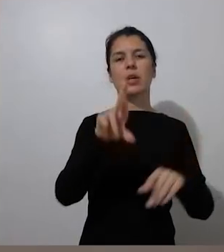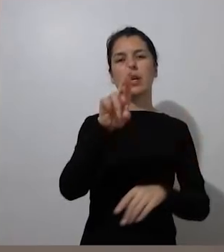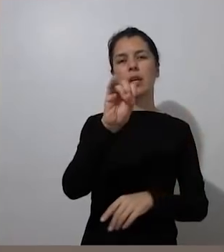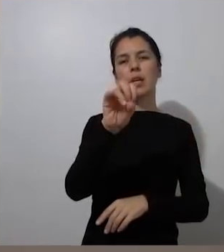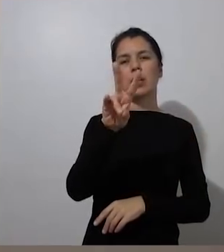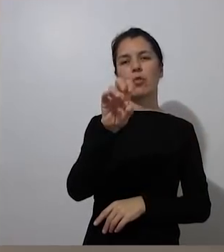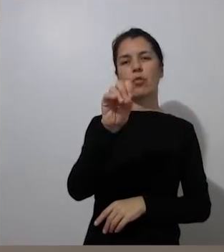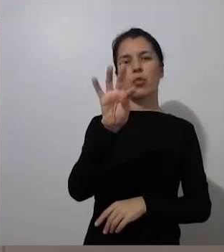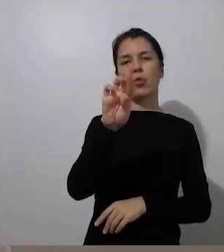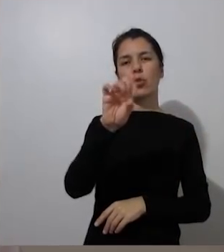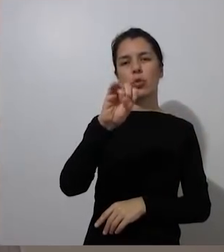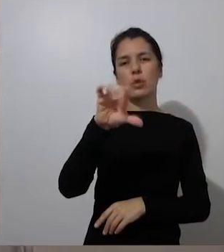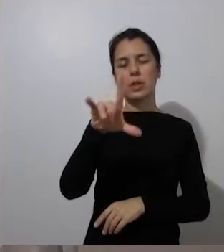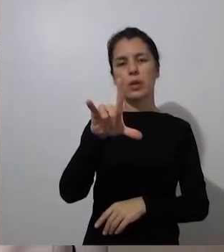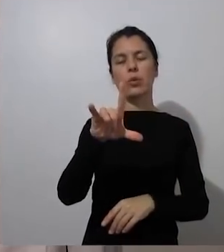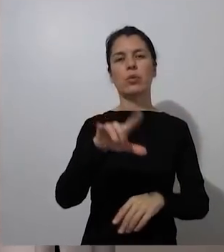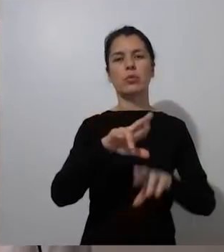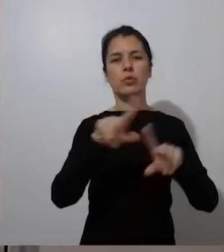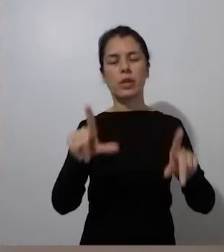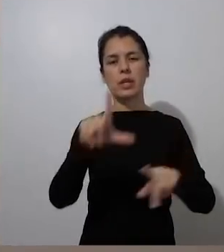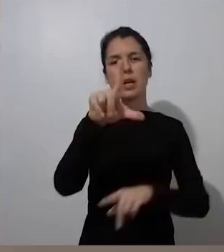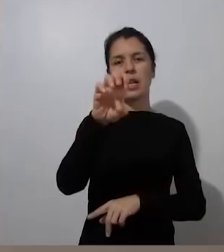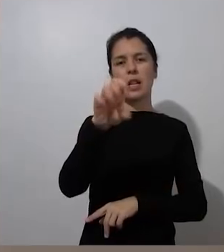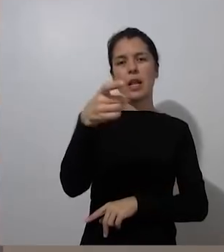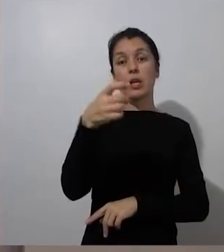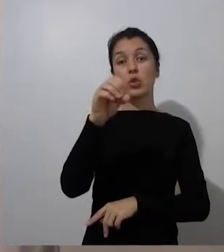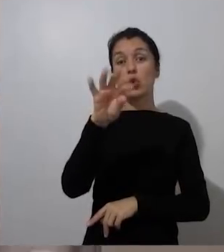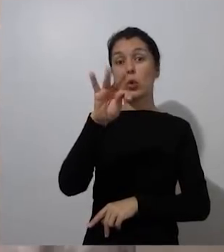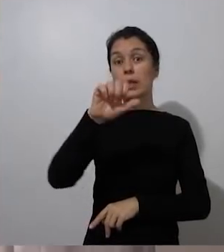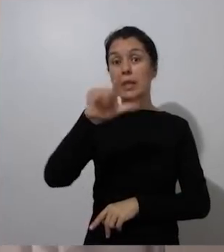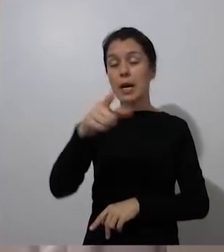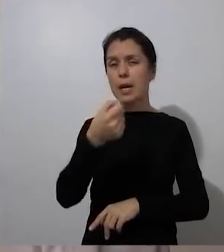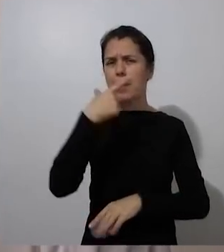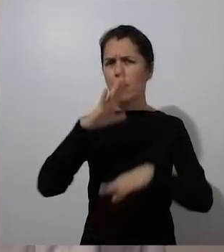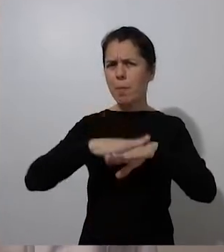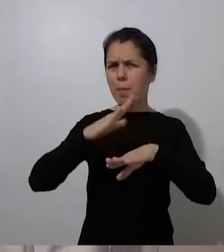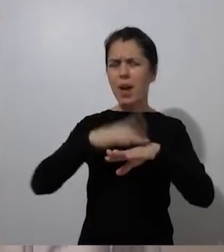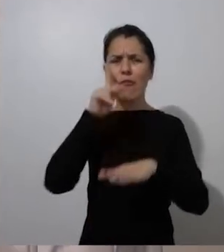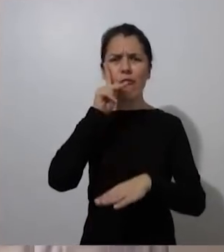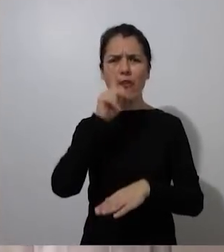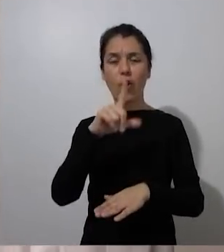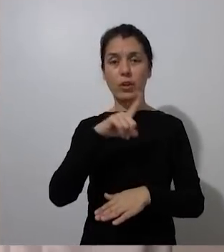clonazepam é Rivotril, que vocês conhecem muito, bromazepam é o Lexotan, que é um dos mais fortes